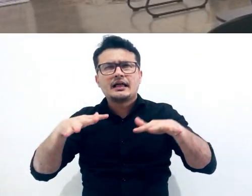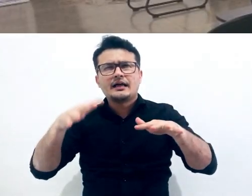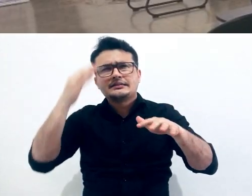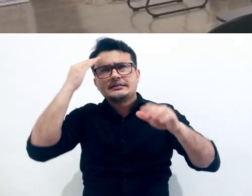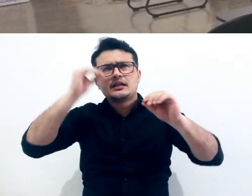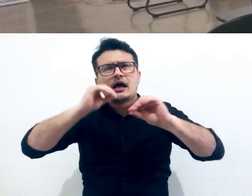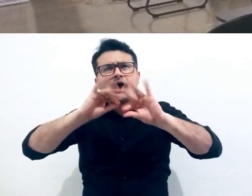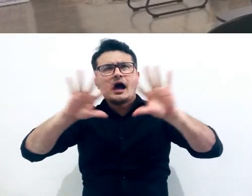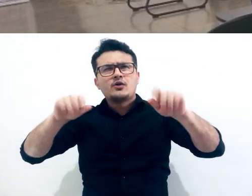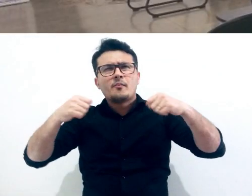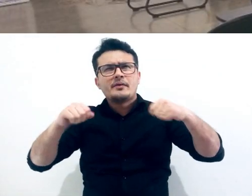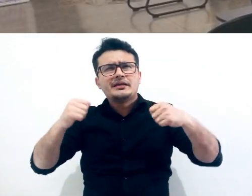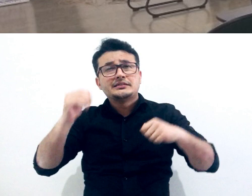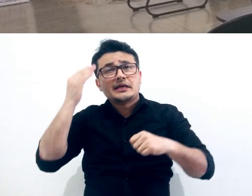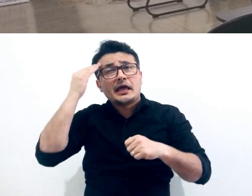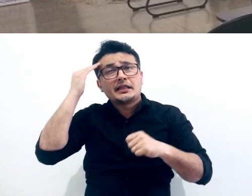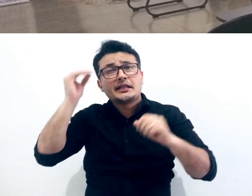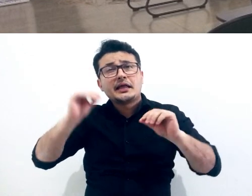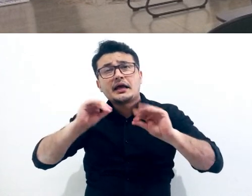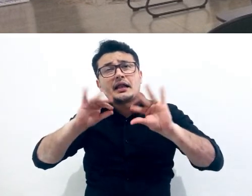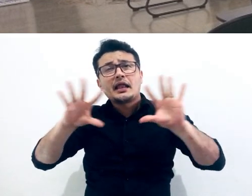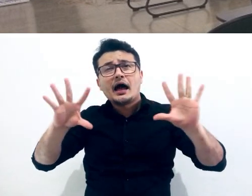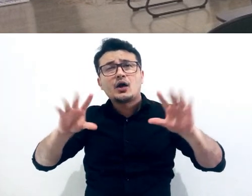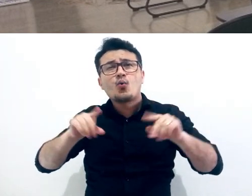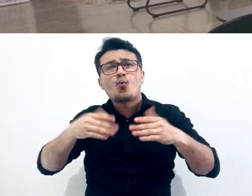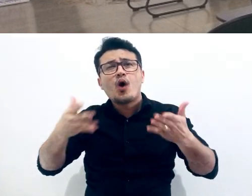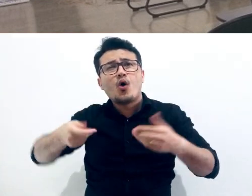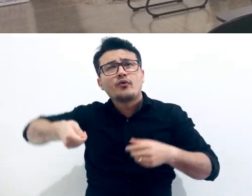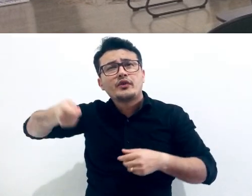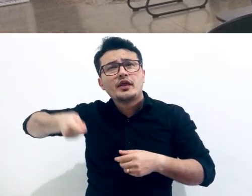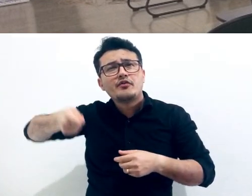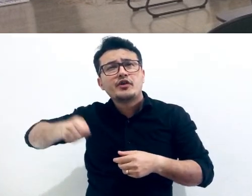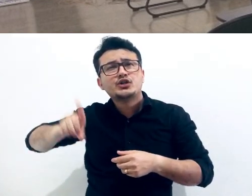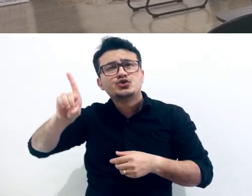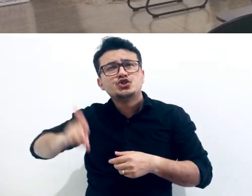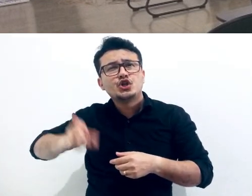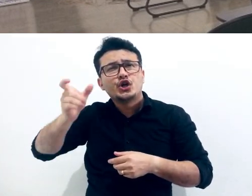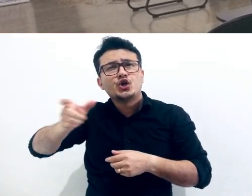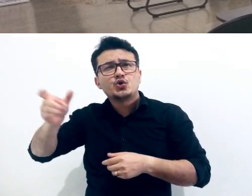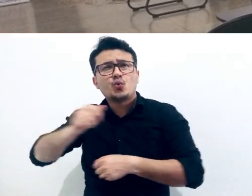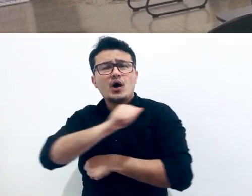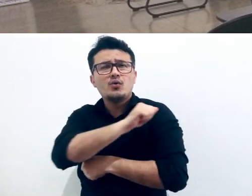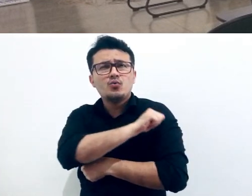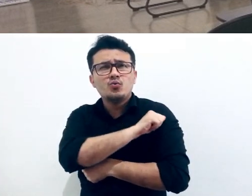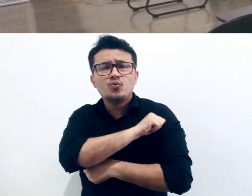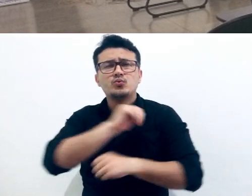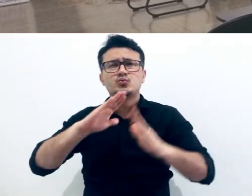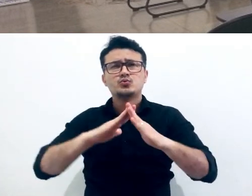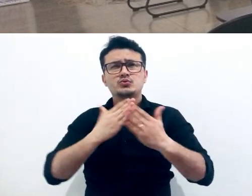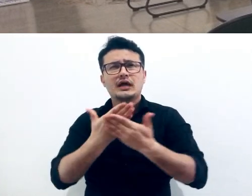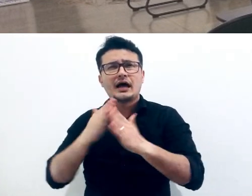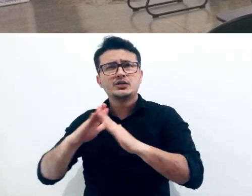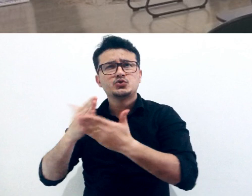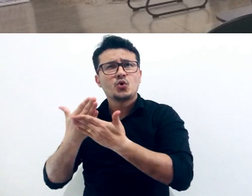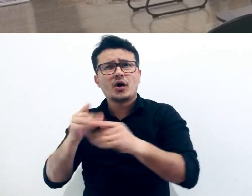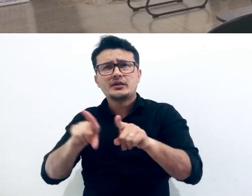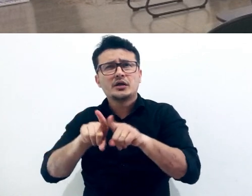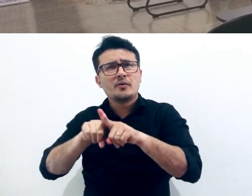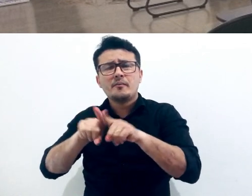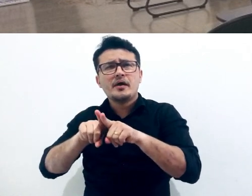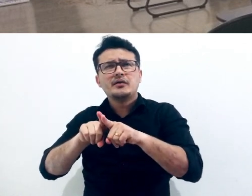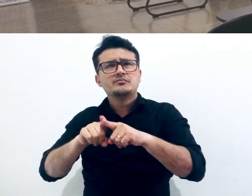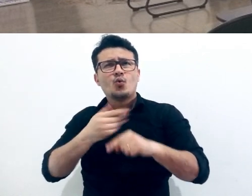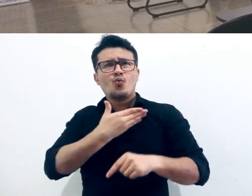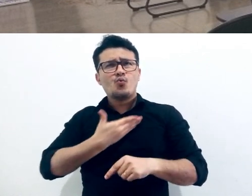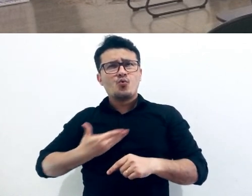Para entender a inclusão, os direitos do aluno e das alunas e os deveres da escola e do Estado, estabelecendo